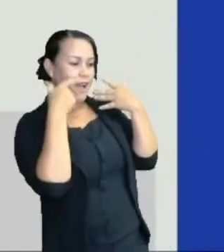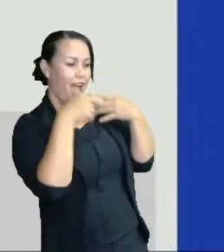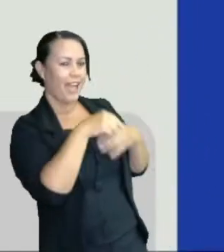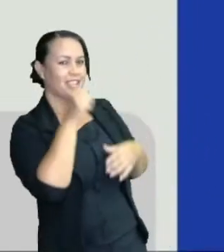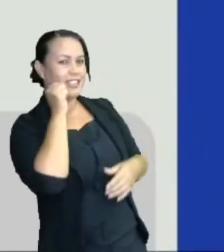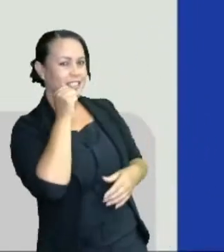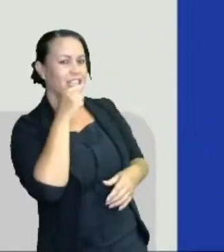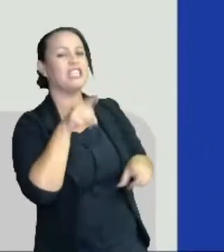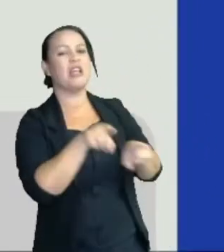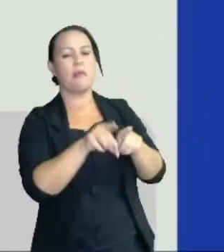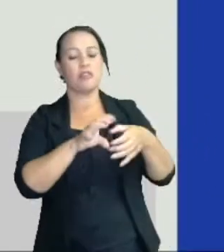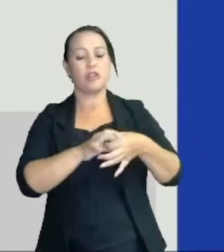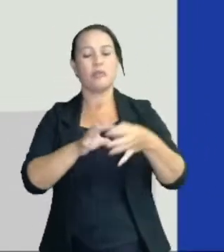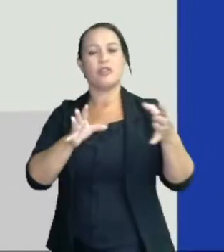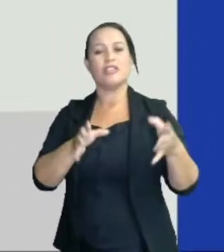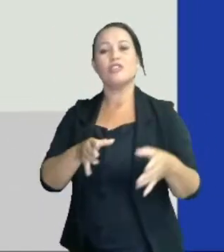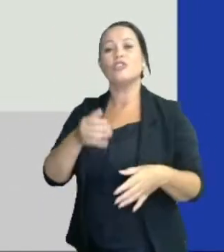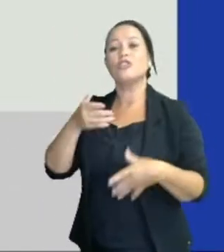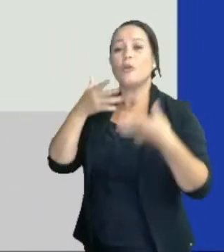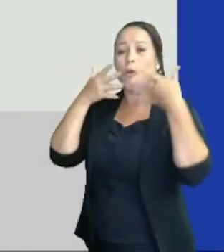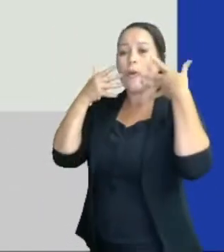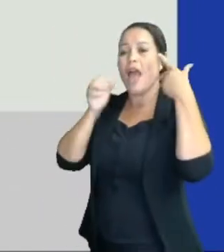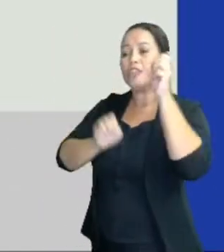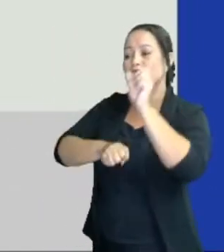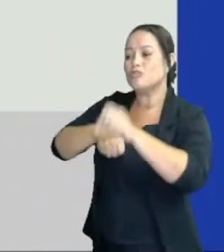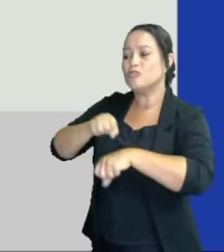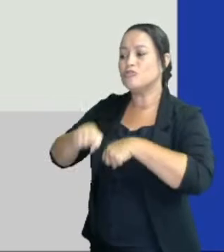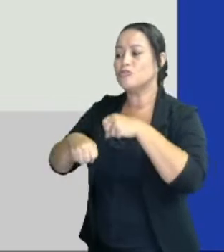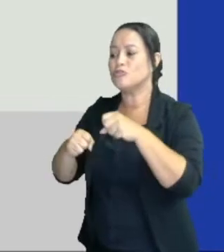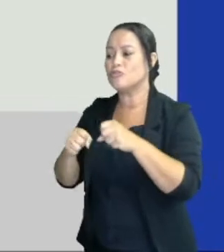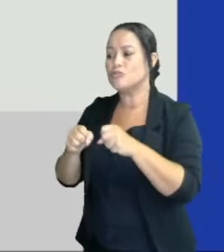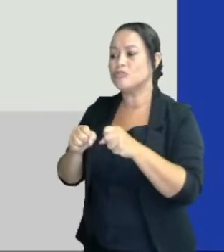caminho livre. Soltou o gatinho.